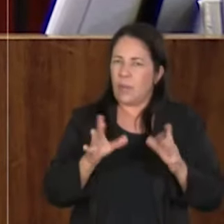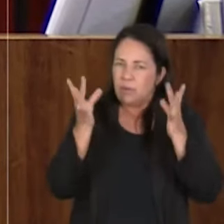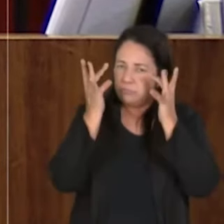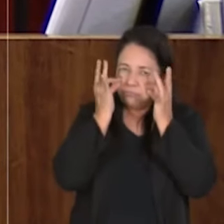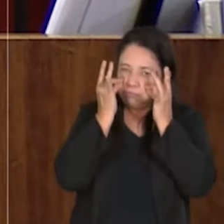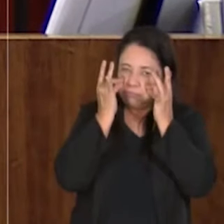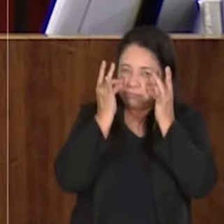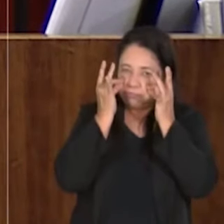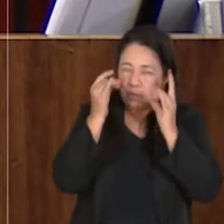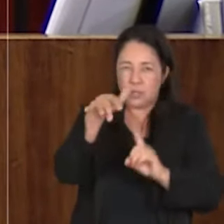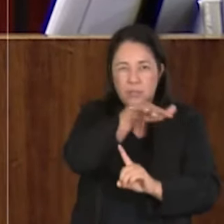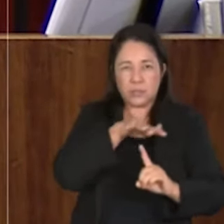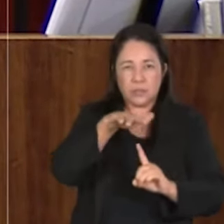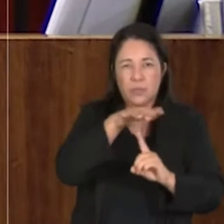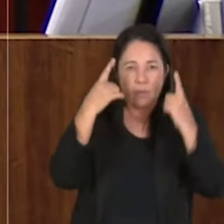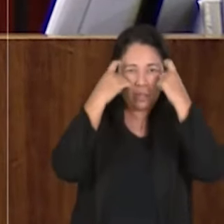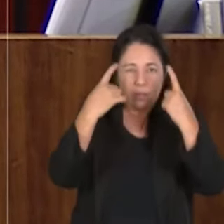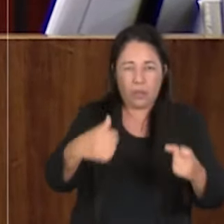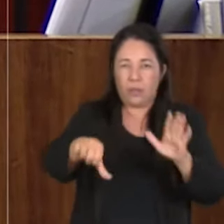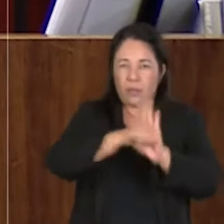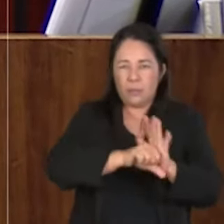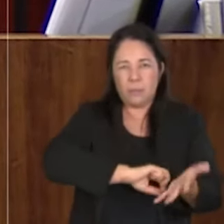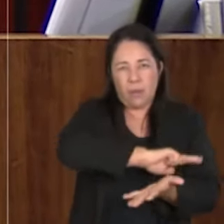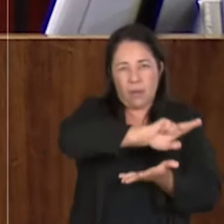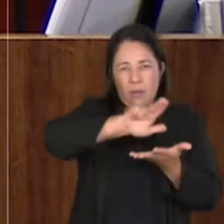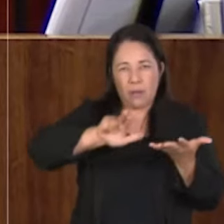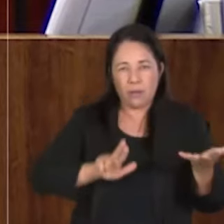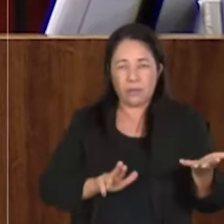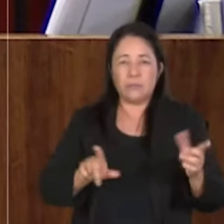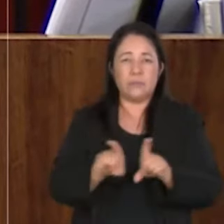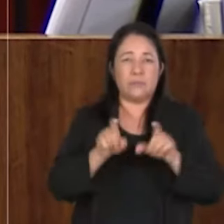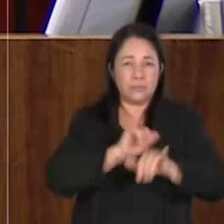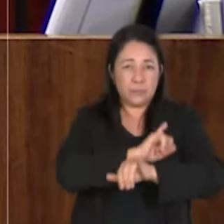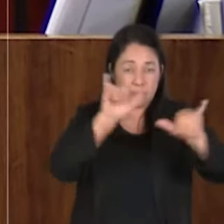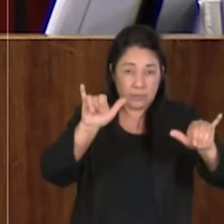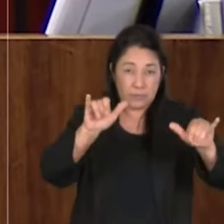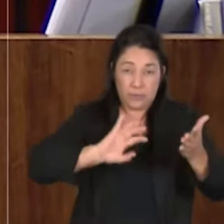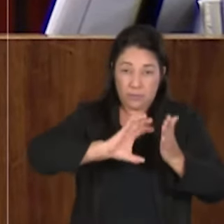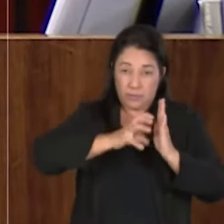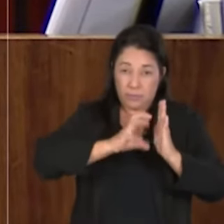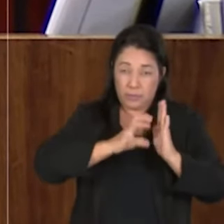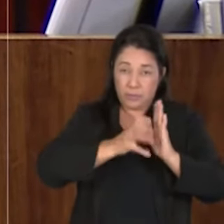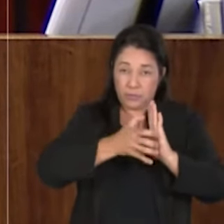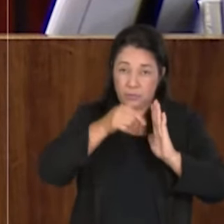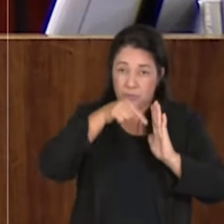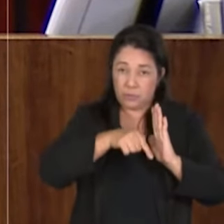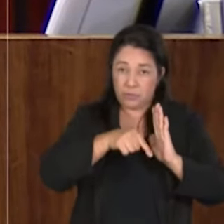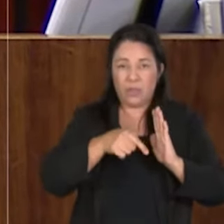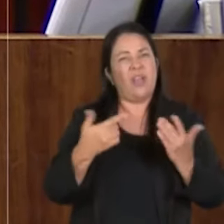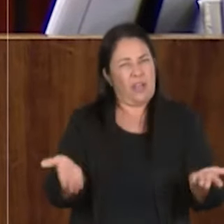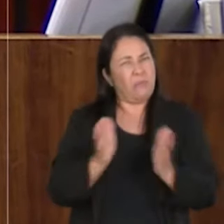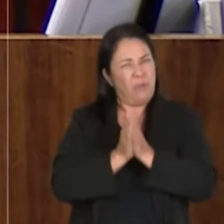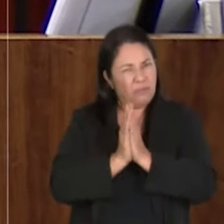envergonham e ofendem a civilidade democrática. E há que conclamar também os partidos políticos que tomem